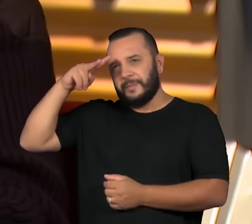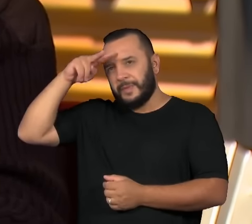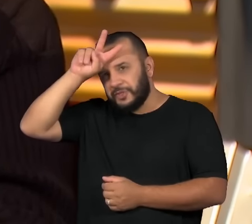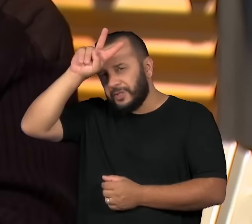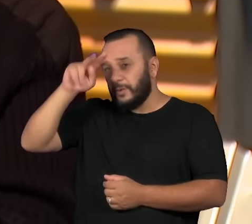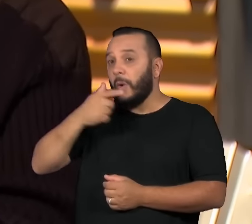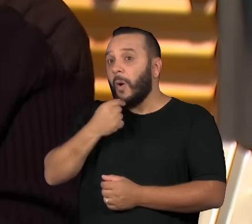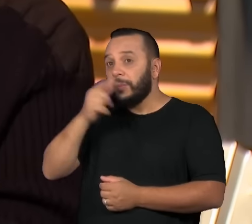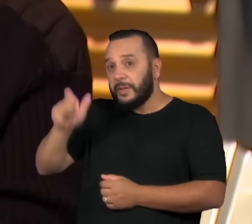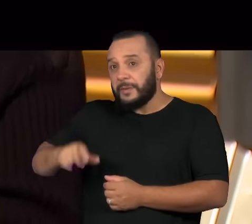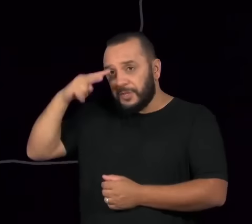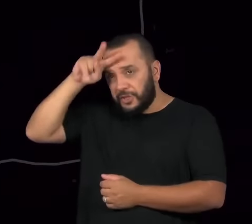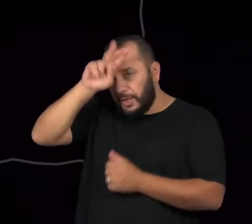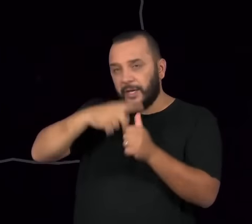porto-riquenho, eu de brasileiro e um argentino.